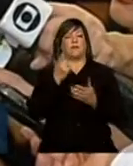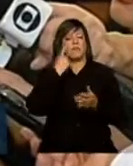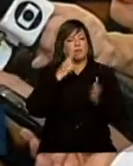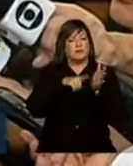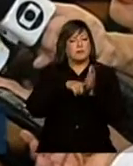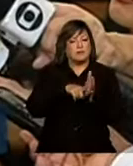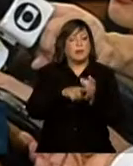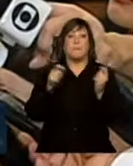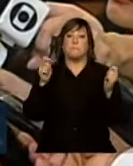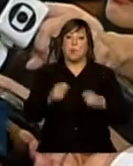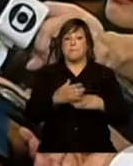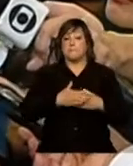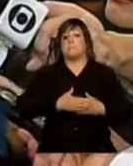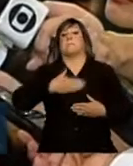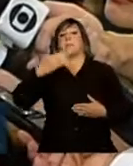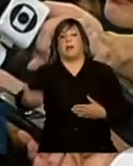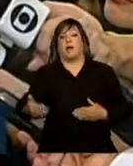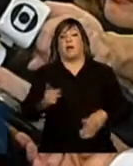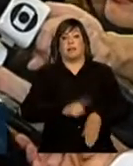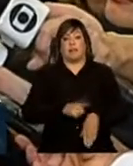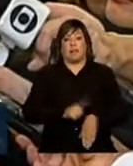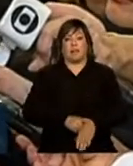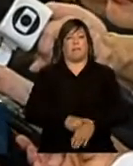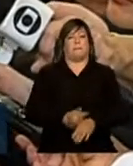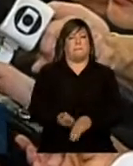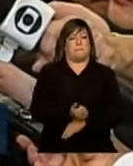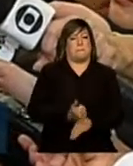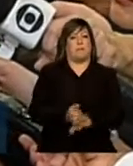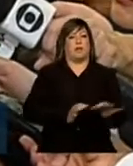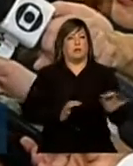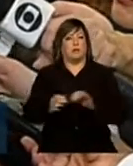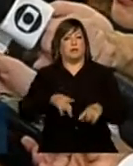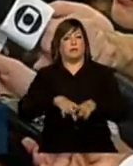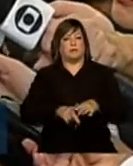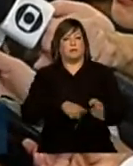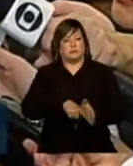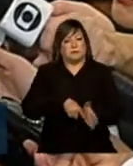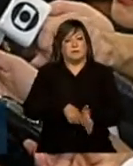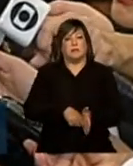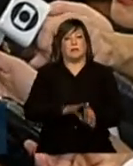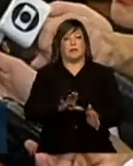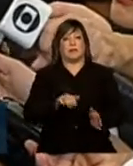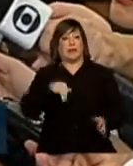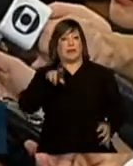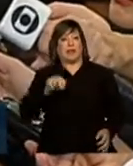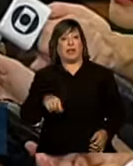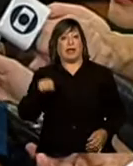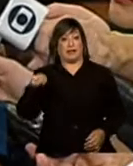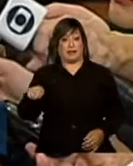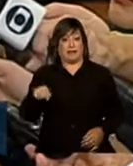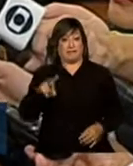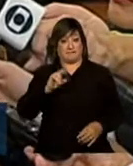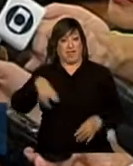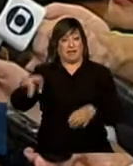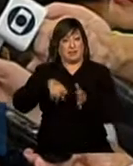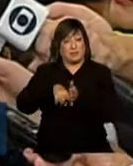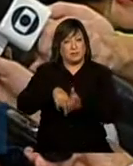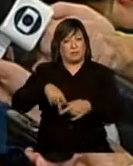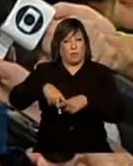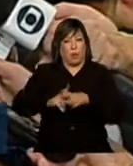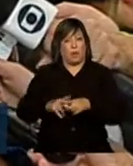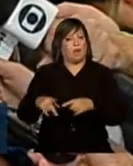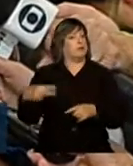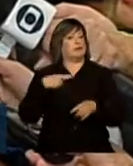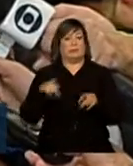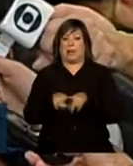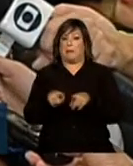tempo maior de aprimoramento. Então, quem tiver a necessidade de um tempo maior de aprimoramento também não vai para atender a população, não vai